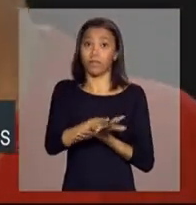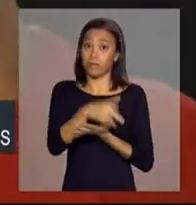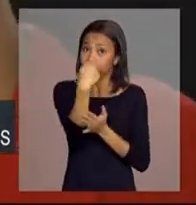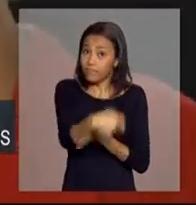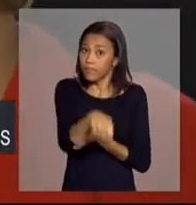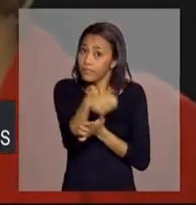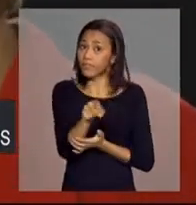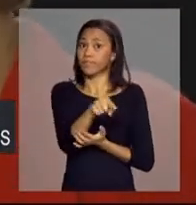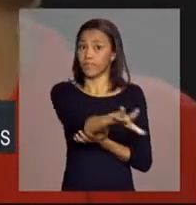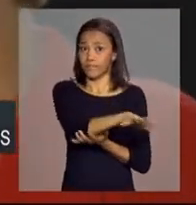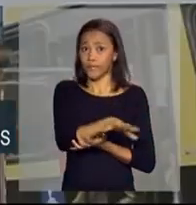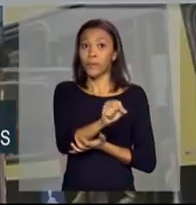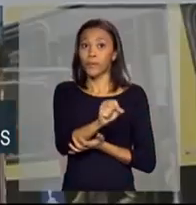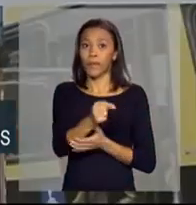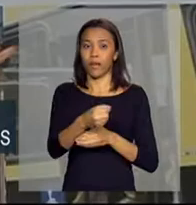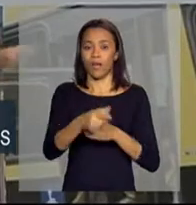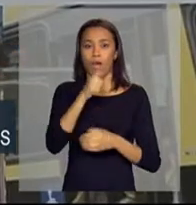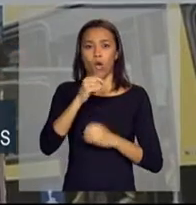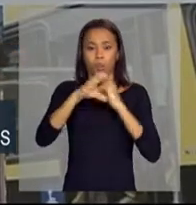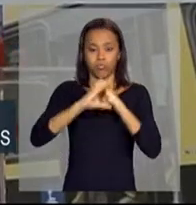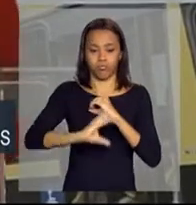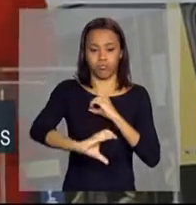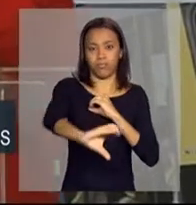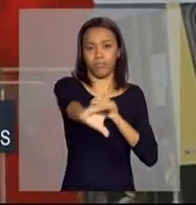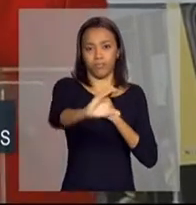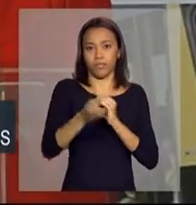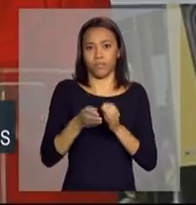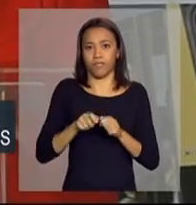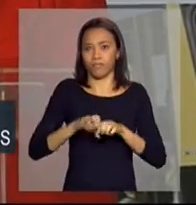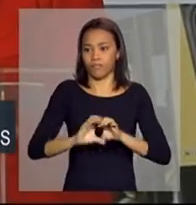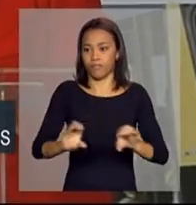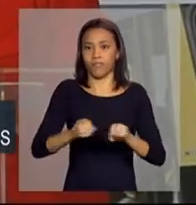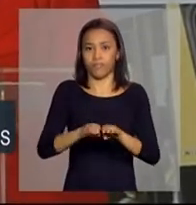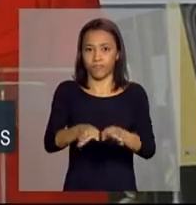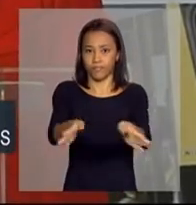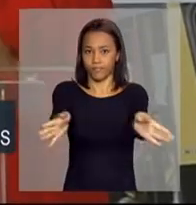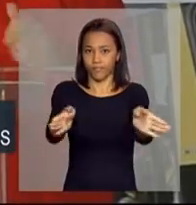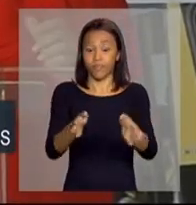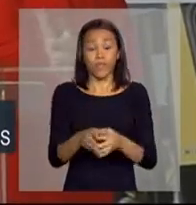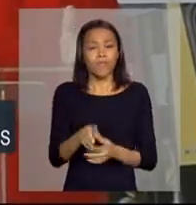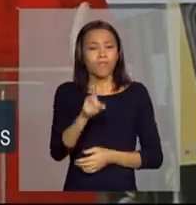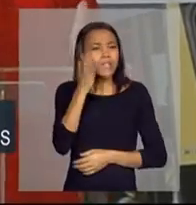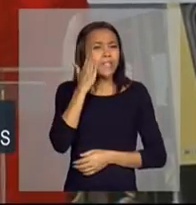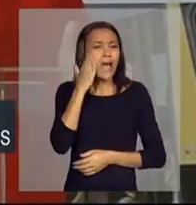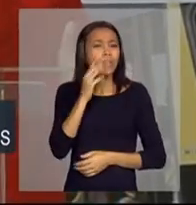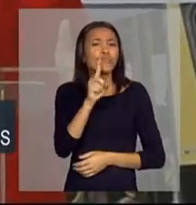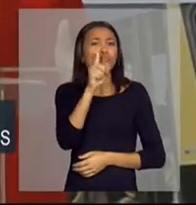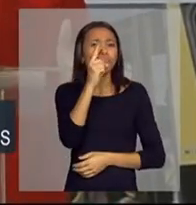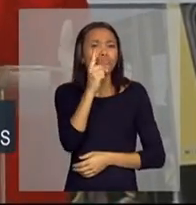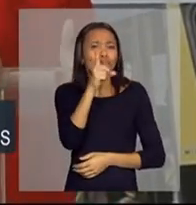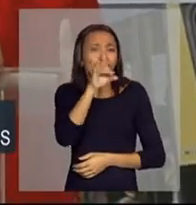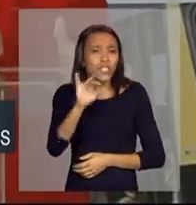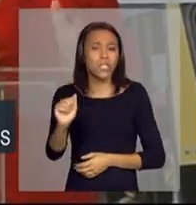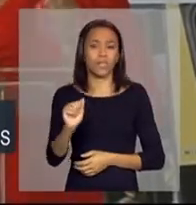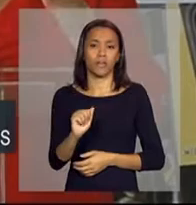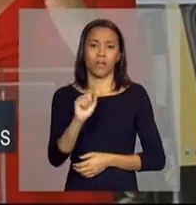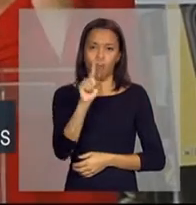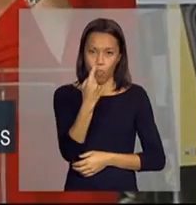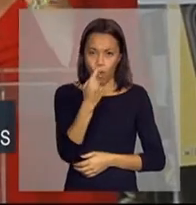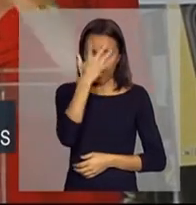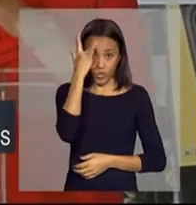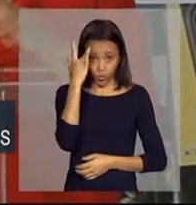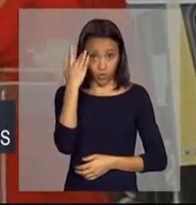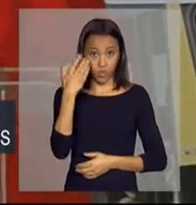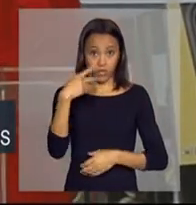vultoso, é saneamento. Para vocês terem uma ideia, um belo dia, um dos funcionários importantes